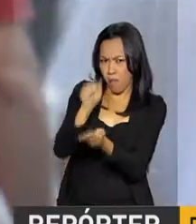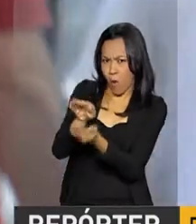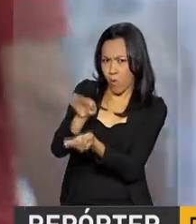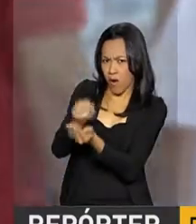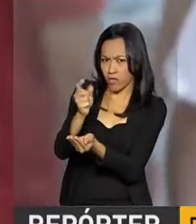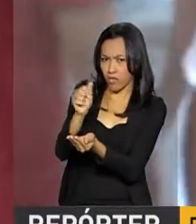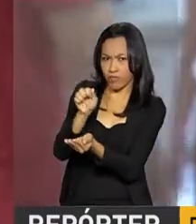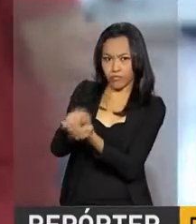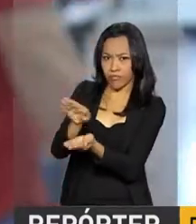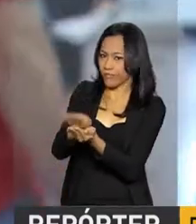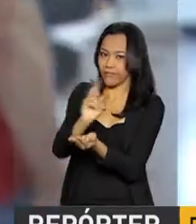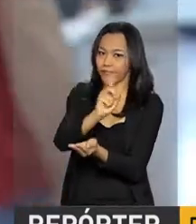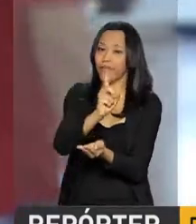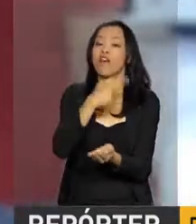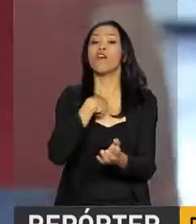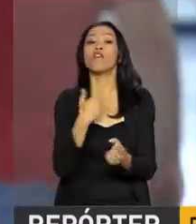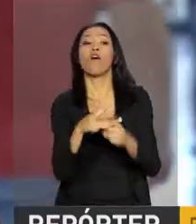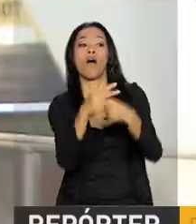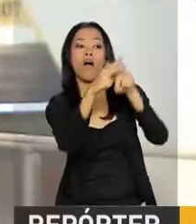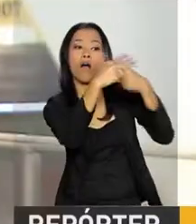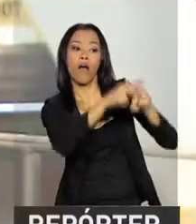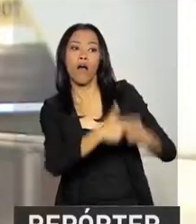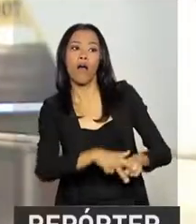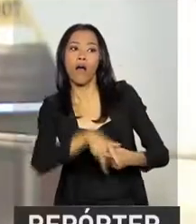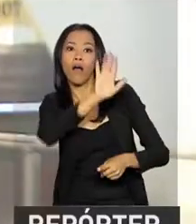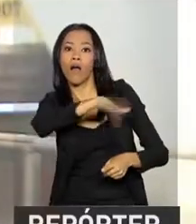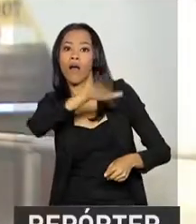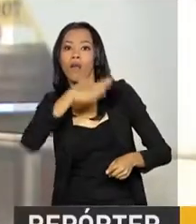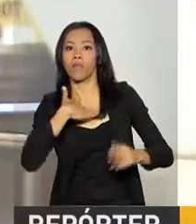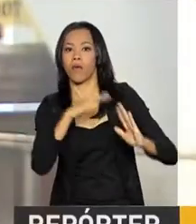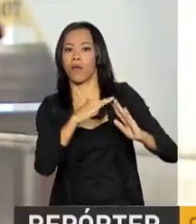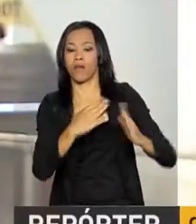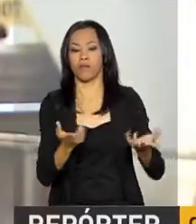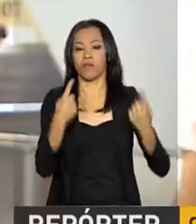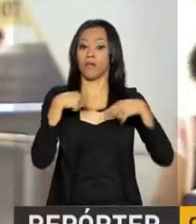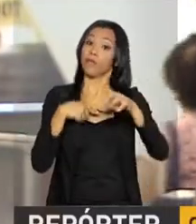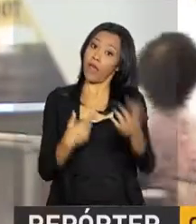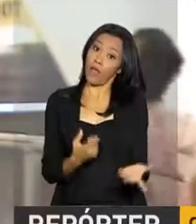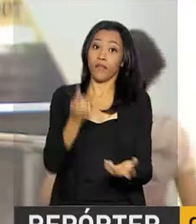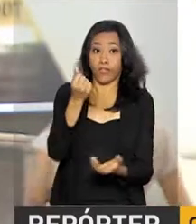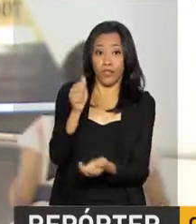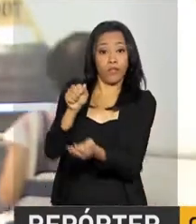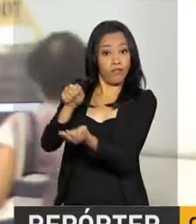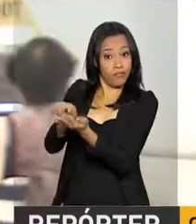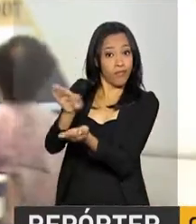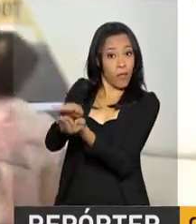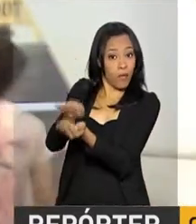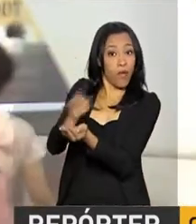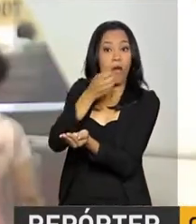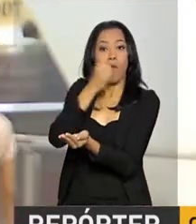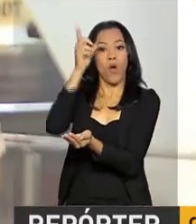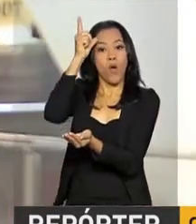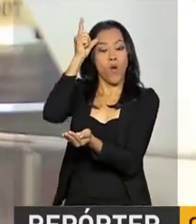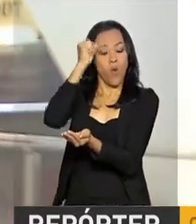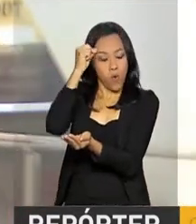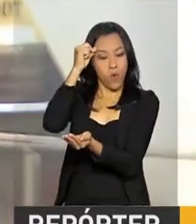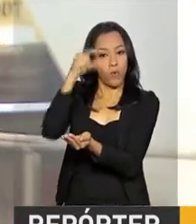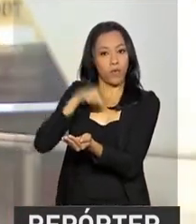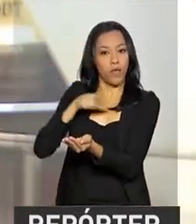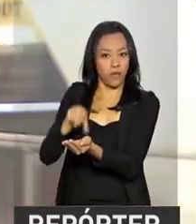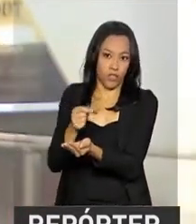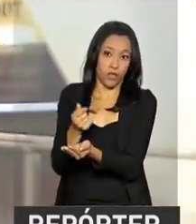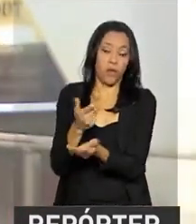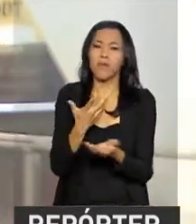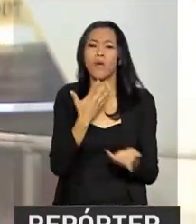vou investir na reforma da minha casa. É, o dinheiro extra na conta traz um alívio. Mas afinal, qual a